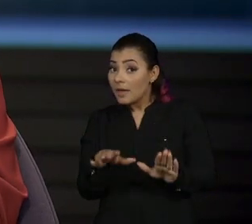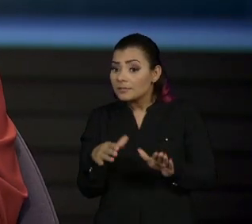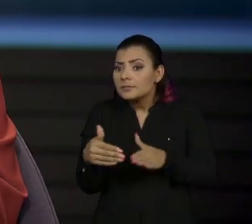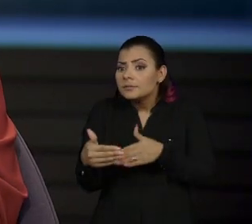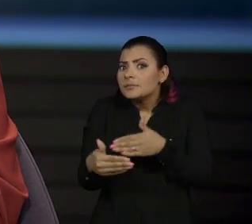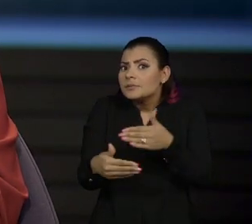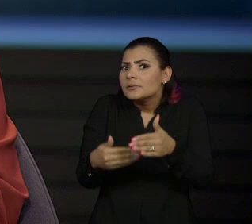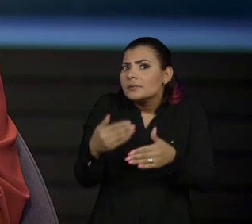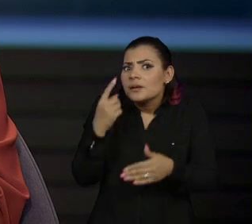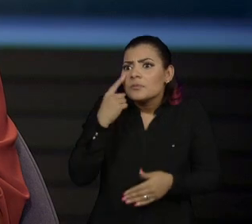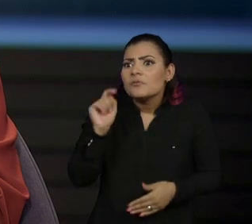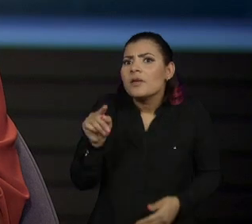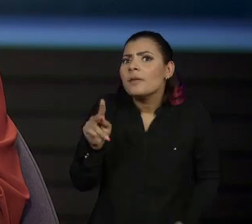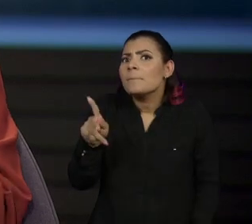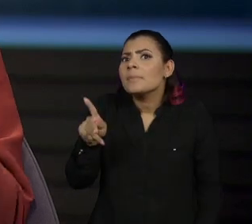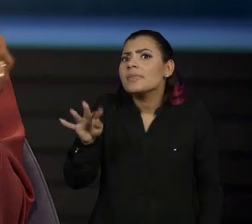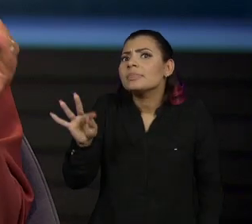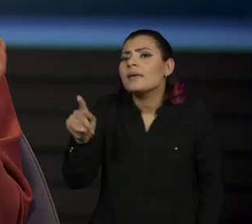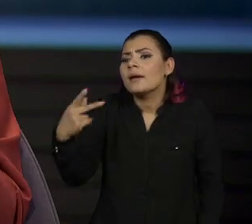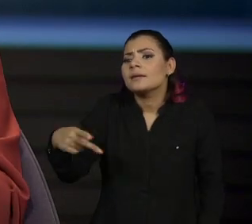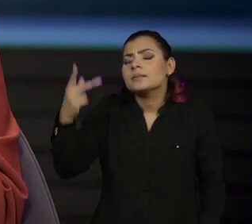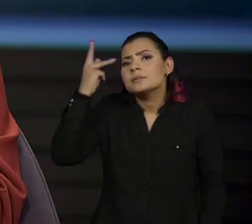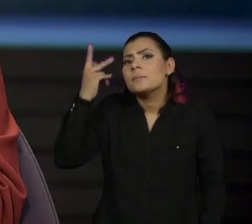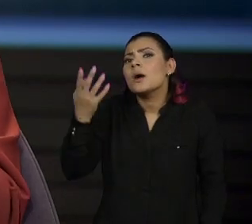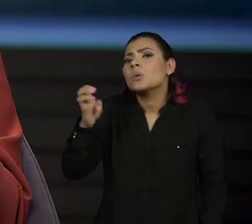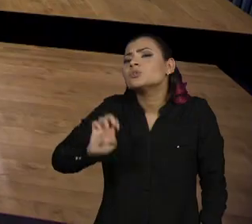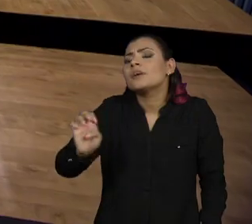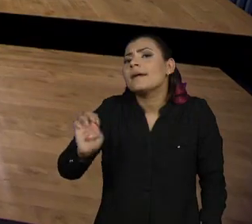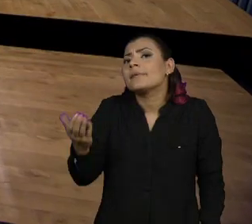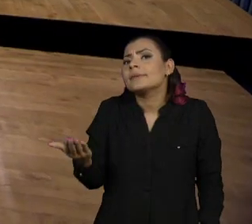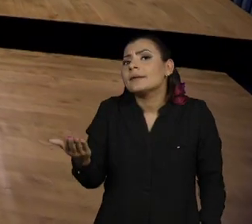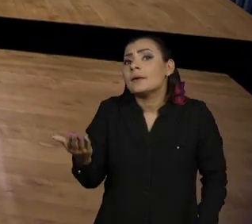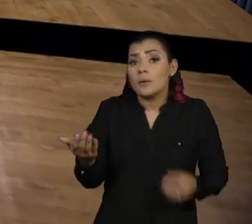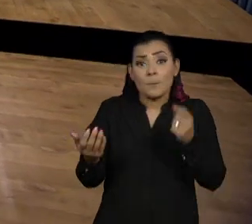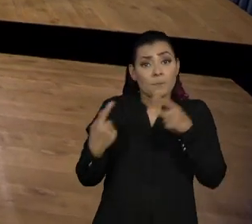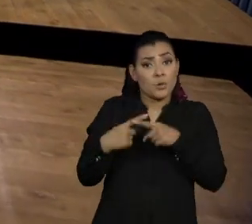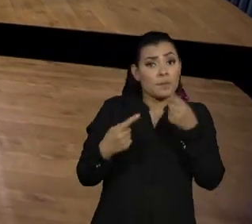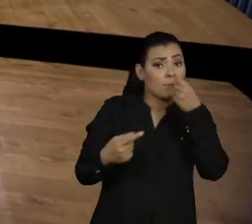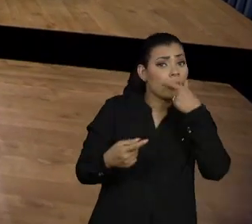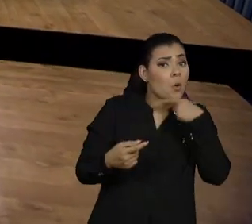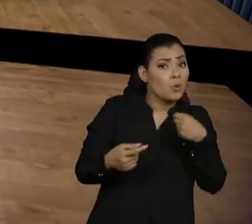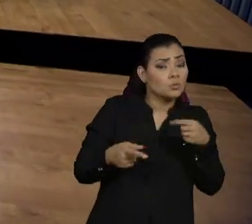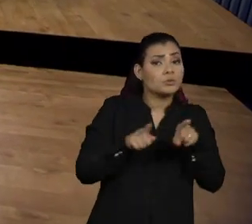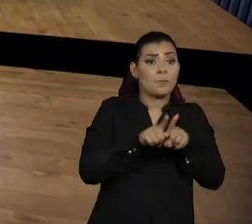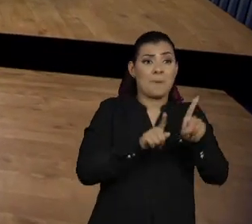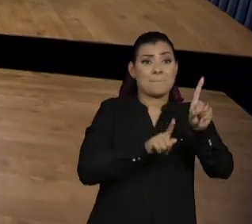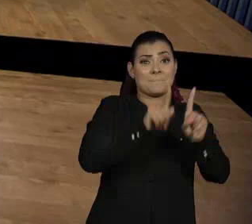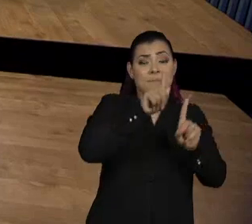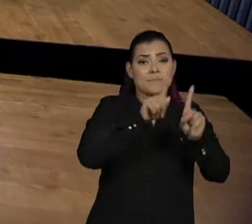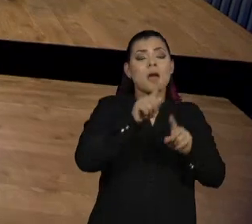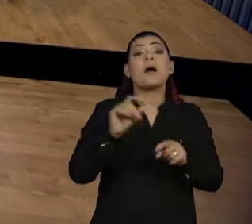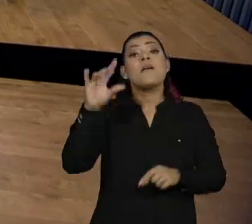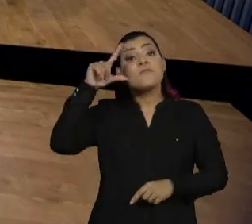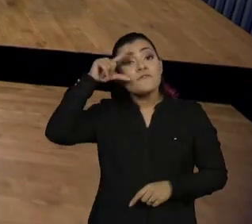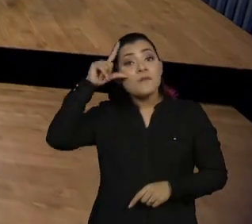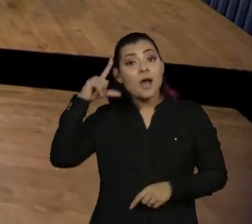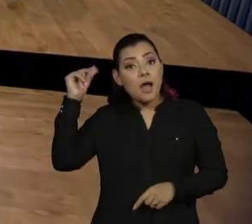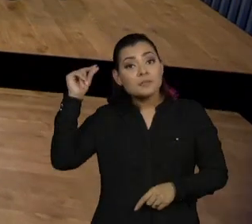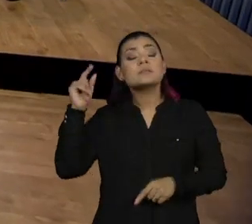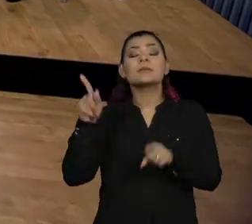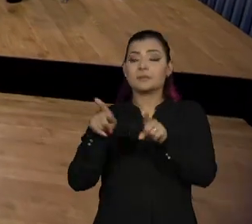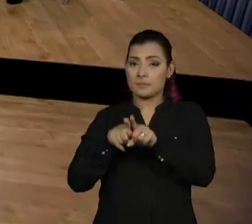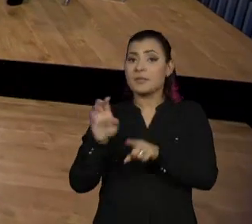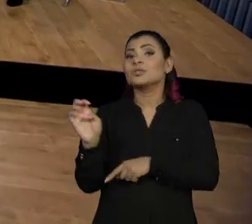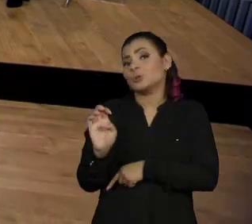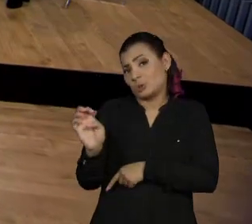é o teto da esquerda em São Paulo, porque o Boulos segue num patamar acima do Gilmar Tato, o Márcio França, que também de alguma maneira é